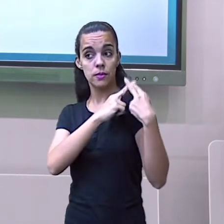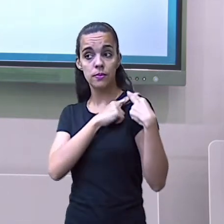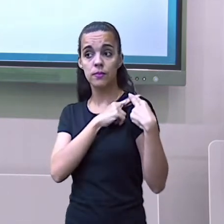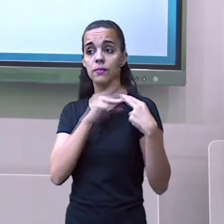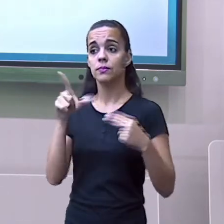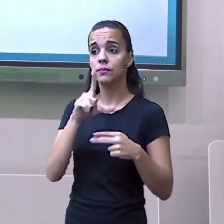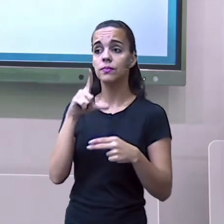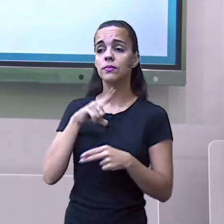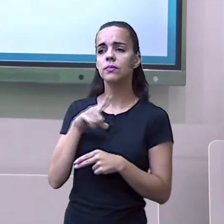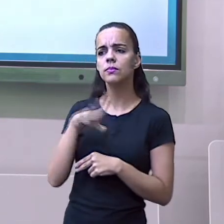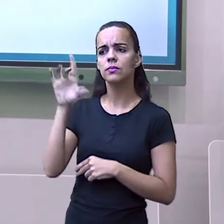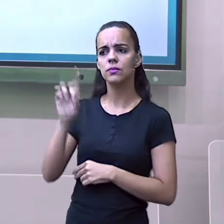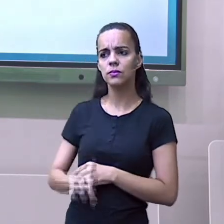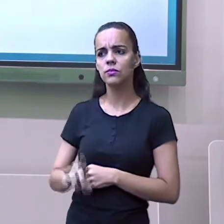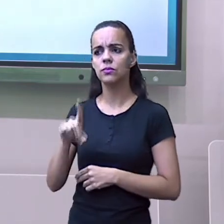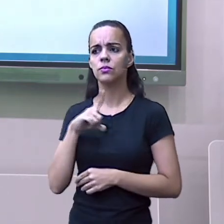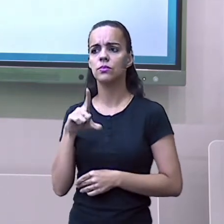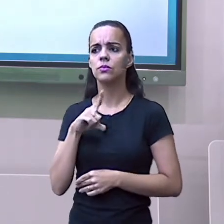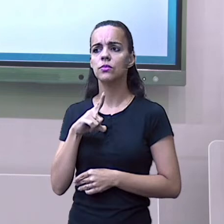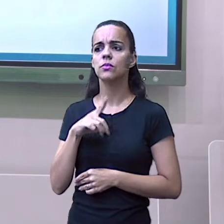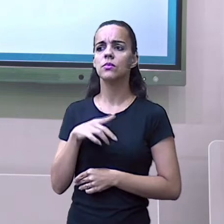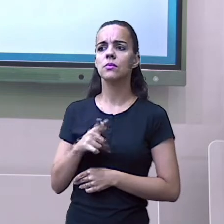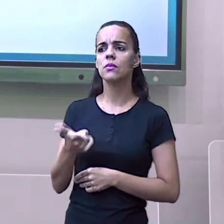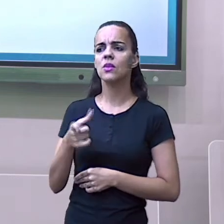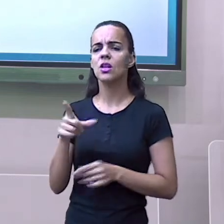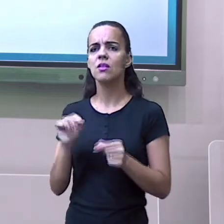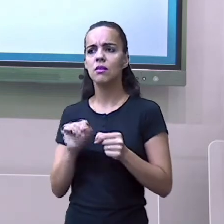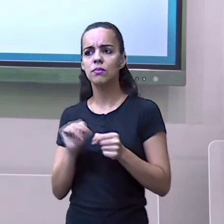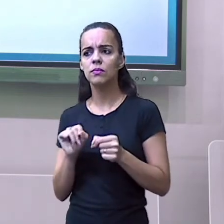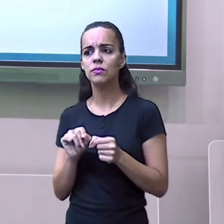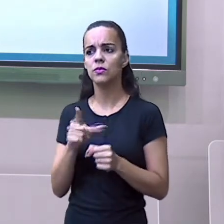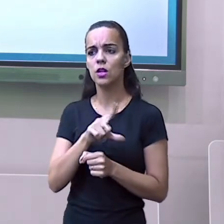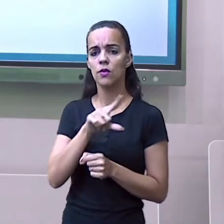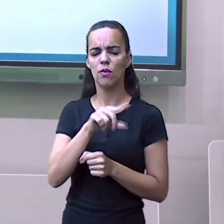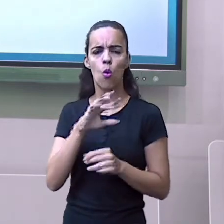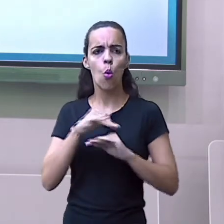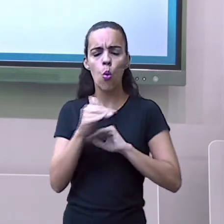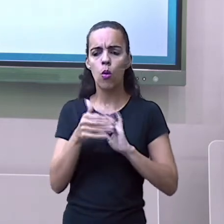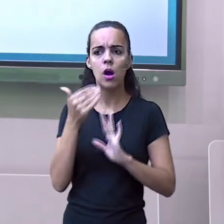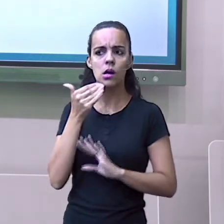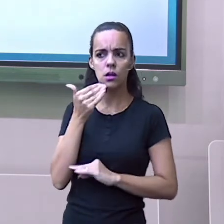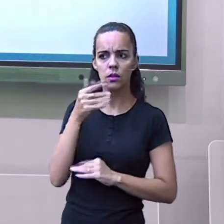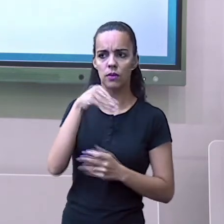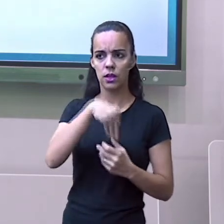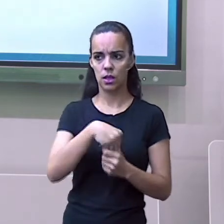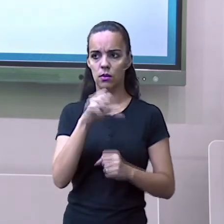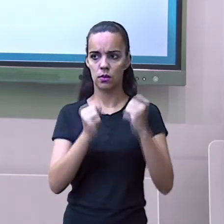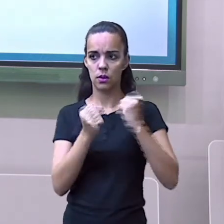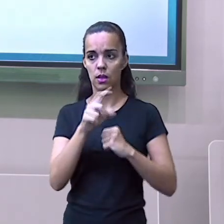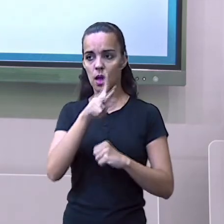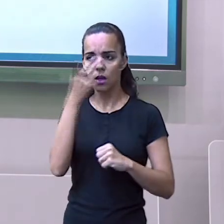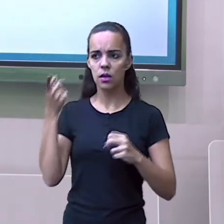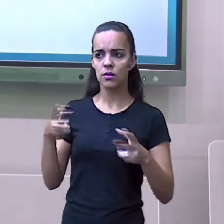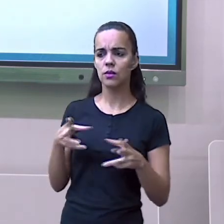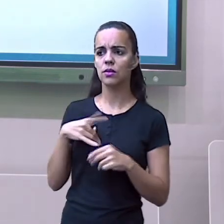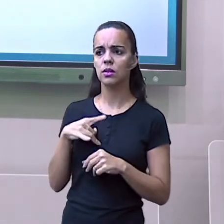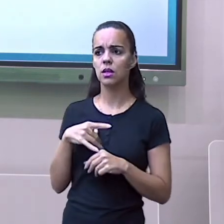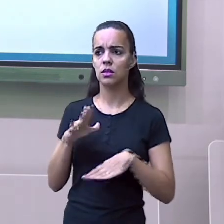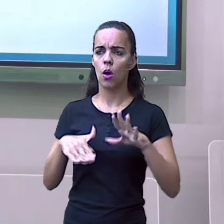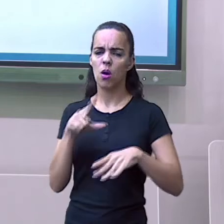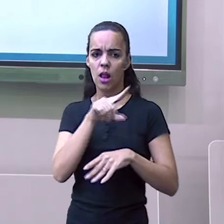que apresentam defeitos após o período de garantia. Esses defeitos são aqueles